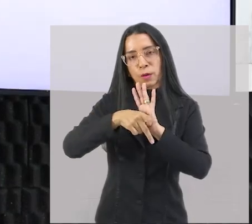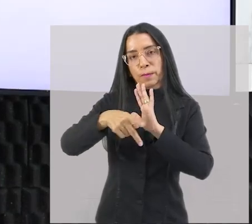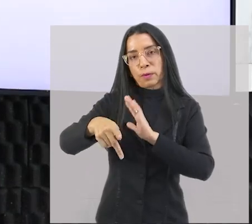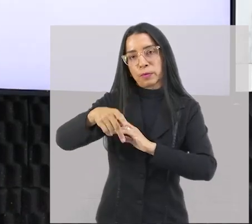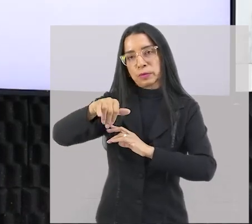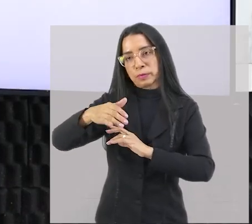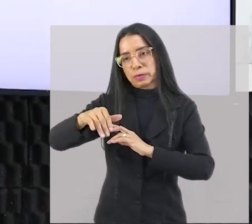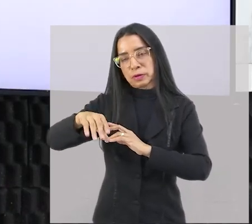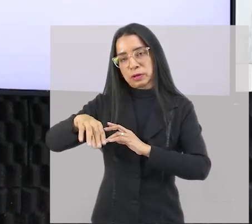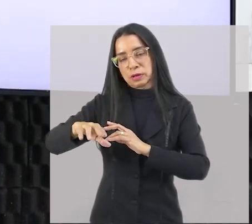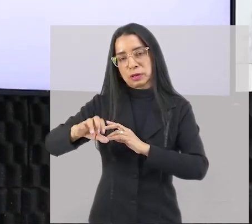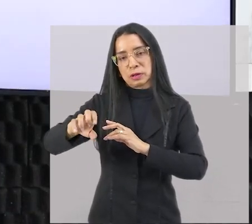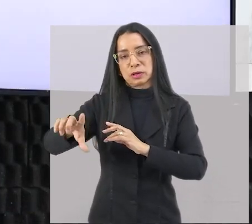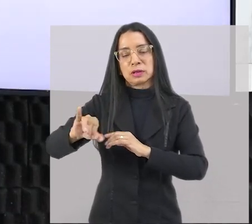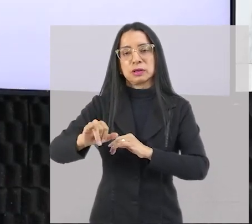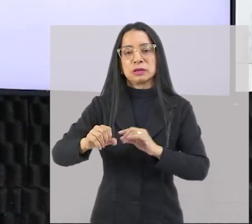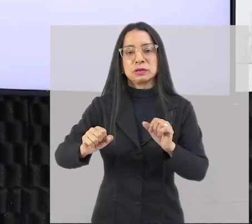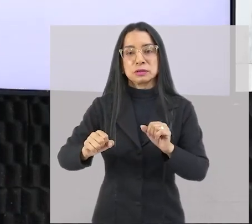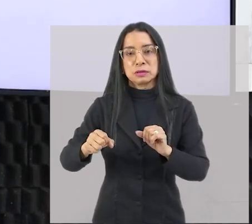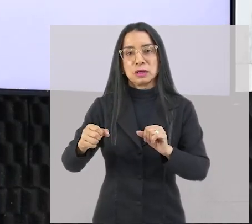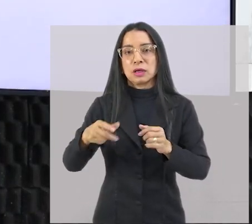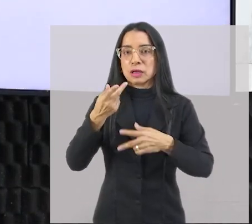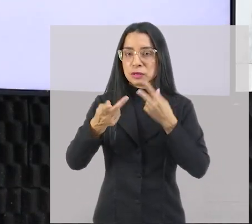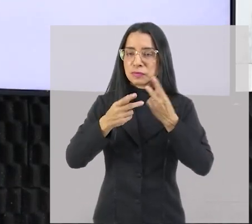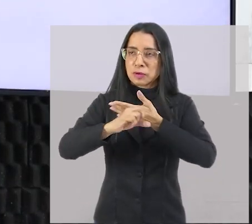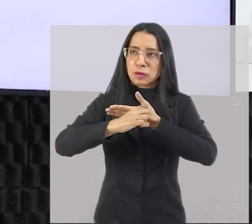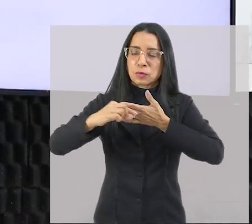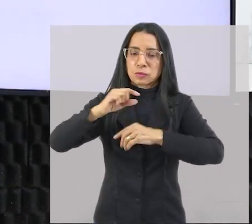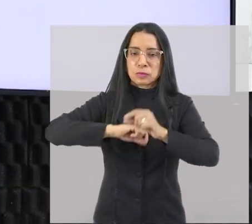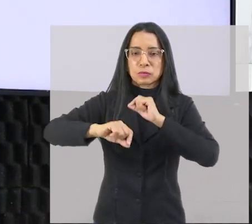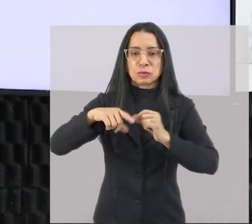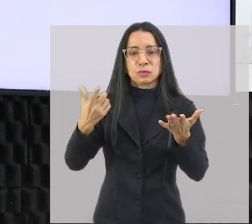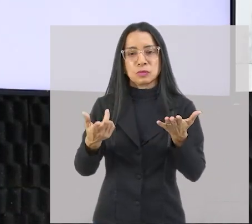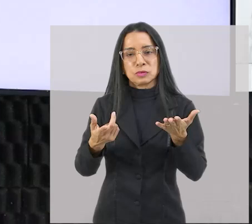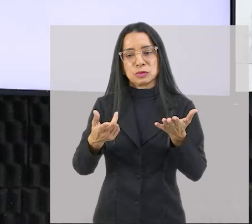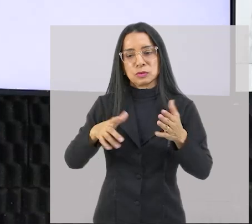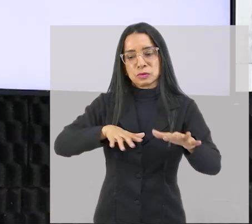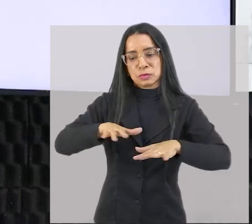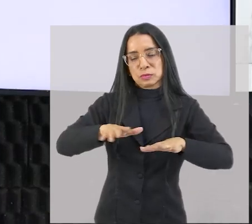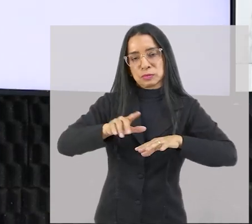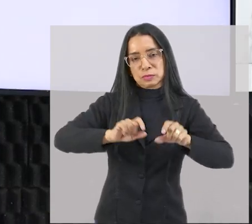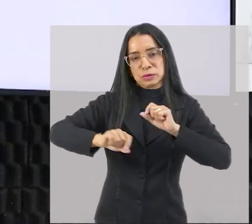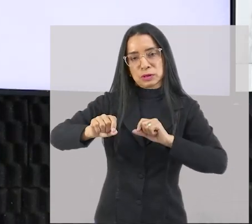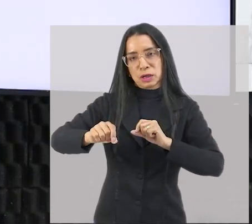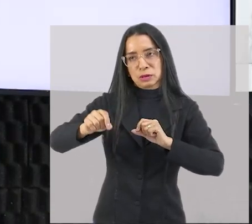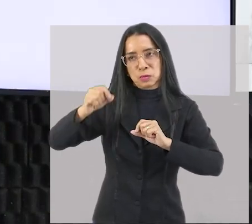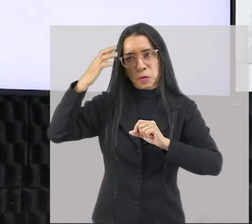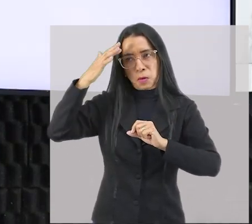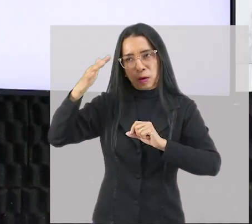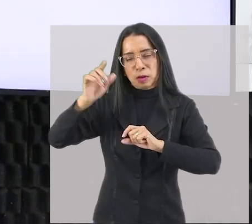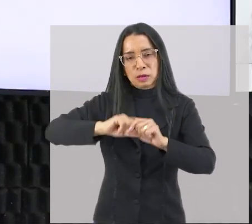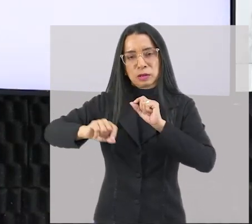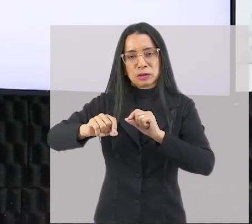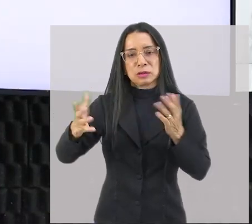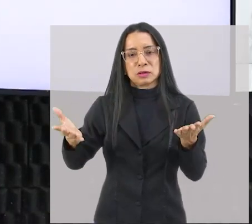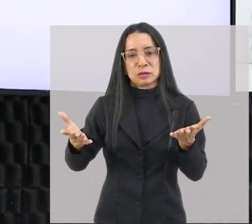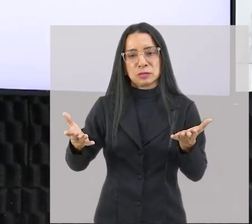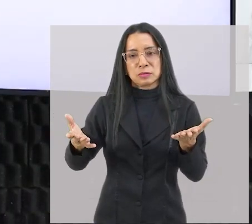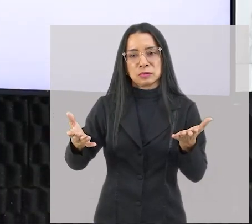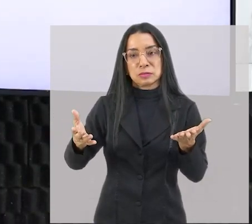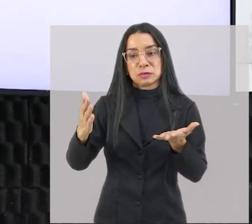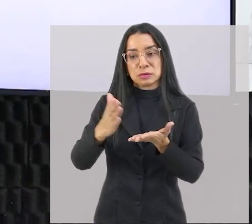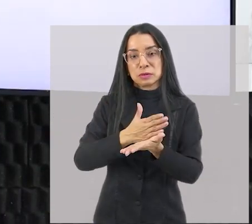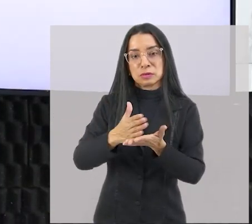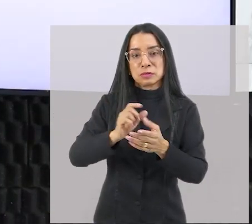consciência. Freud diz que a gente é movido por um automatismo psíquico puro. Às vezes essa frase já caiu no Enem,